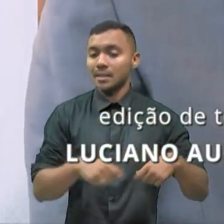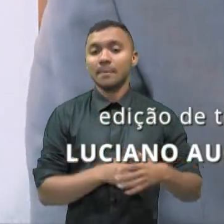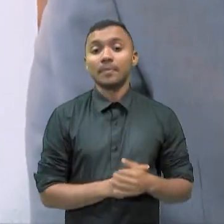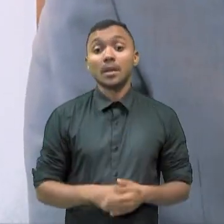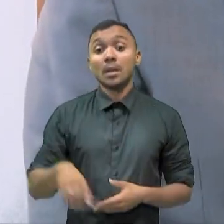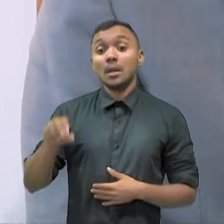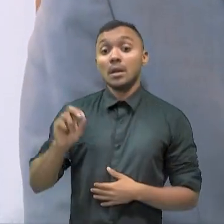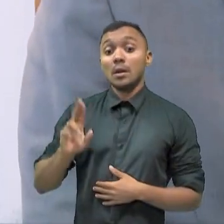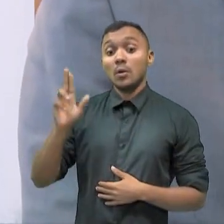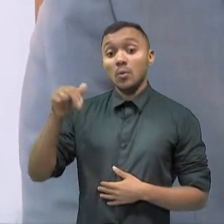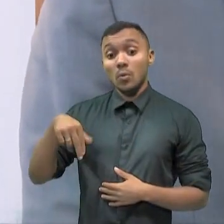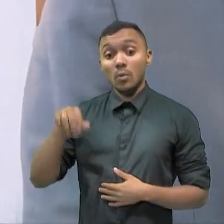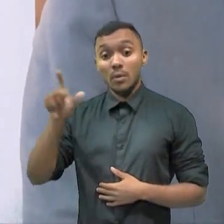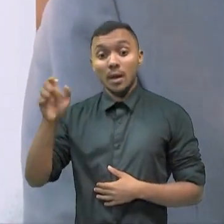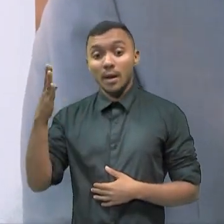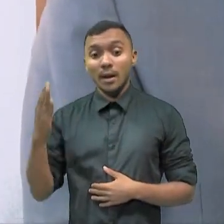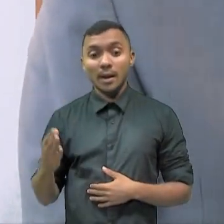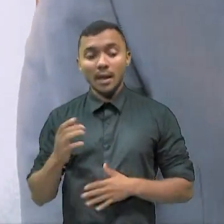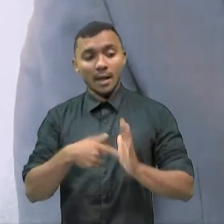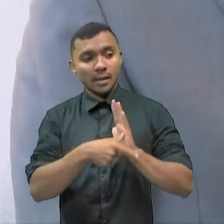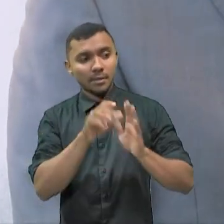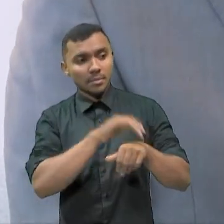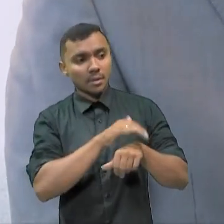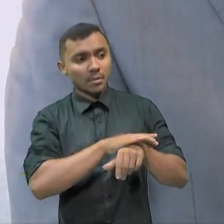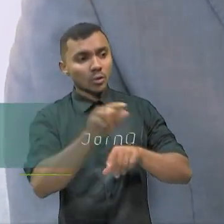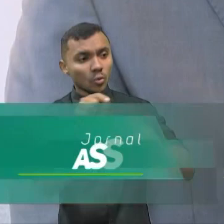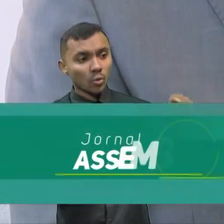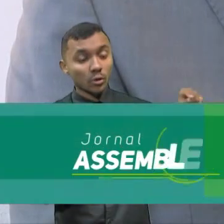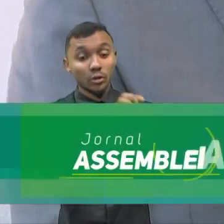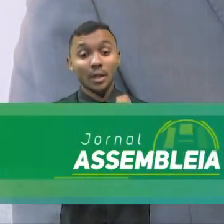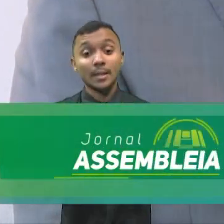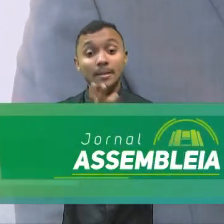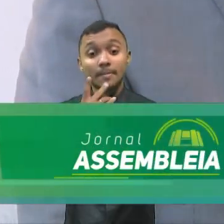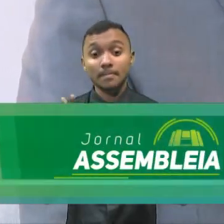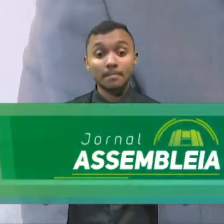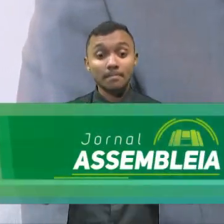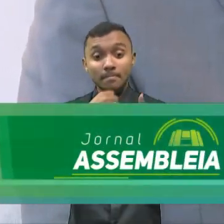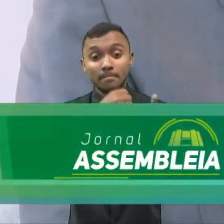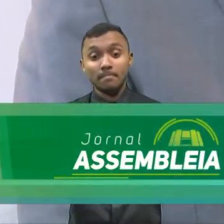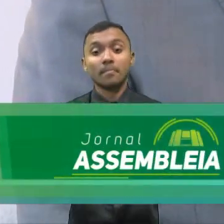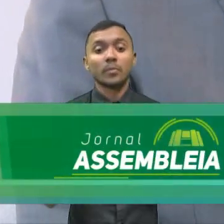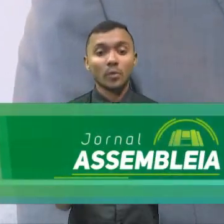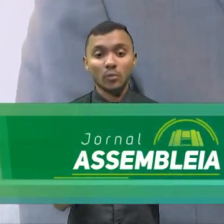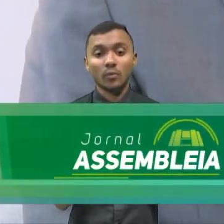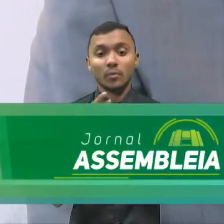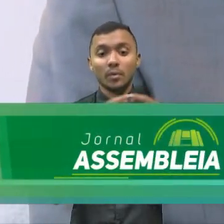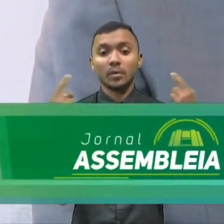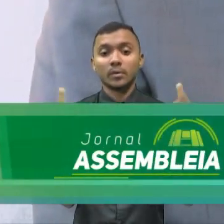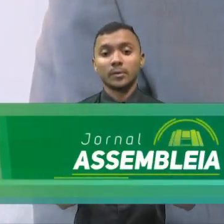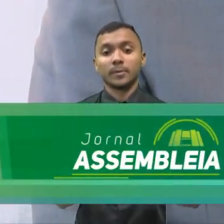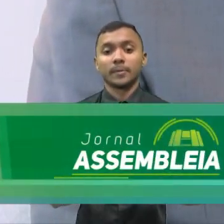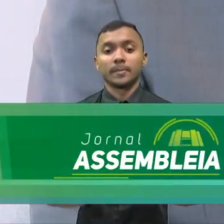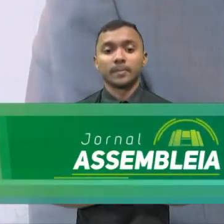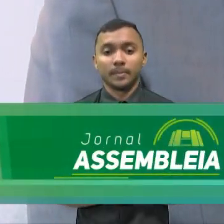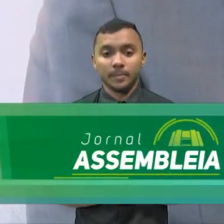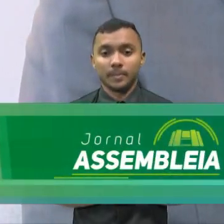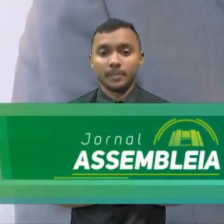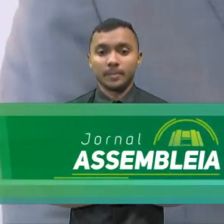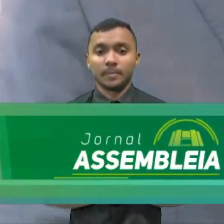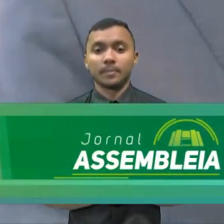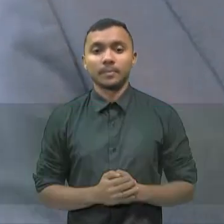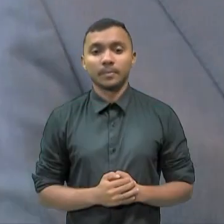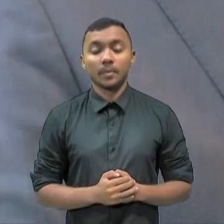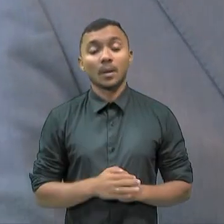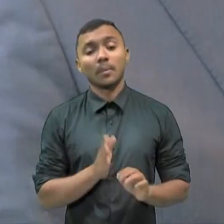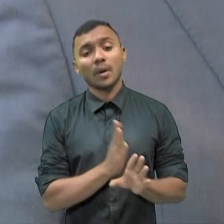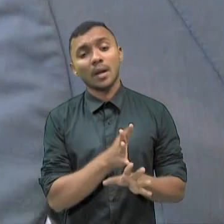primeiro escolheu o Ceará para sediar a próxima conferência, não só pela questão que nos motiva,